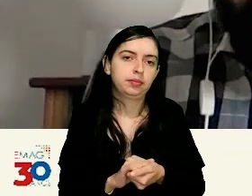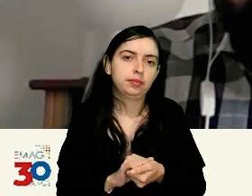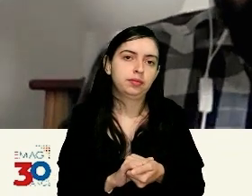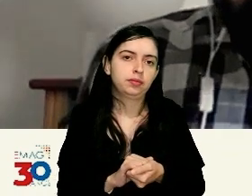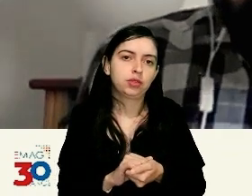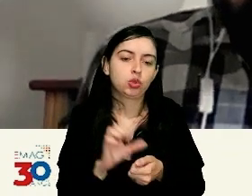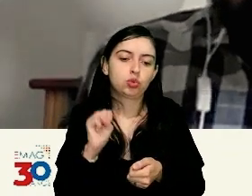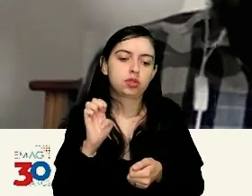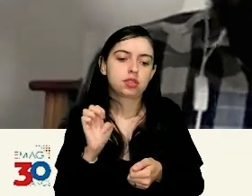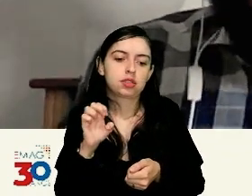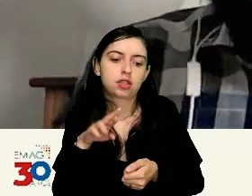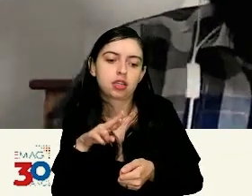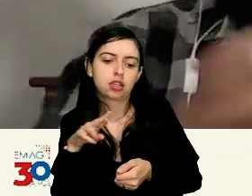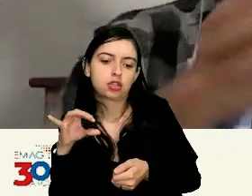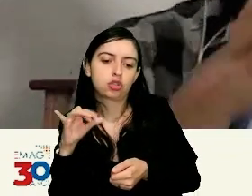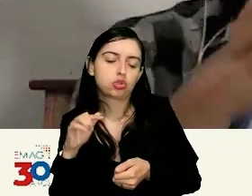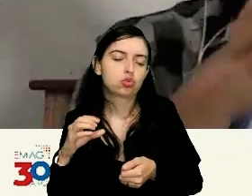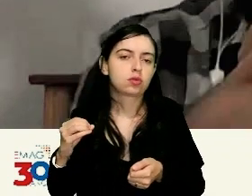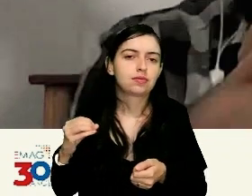muito.